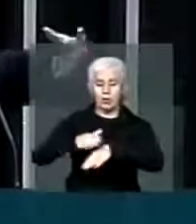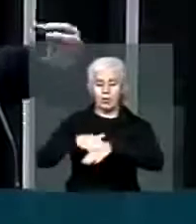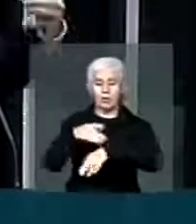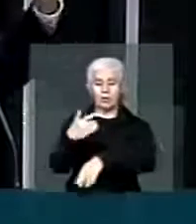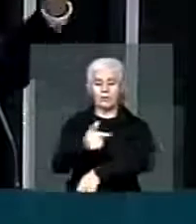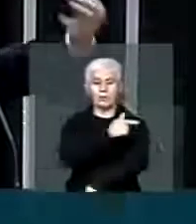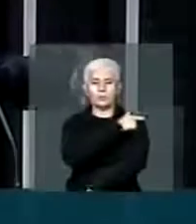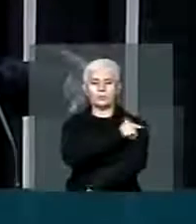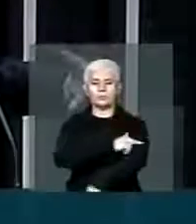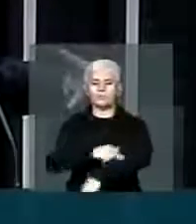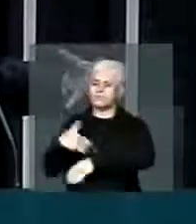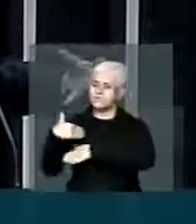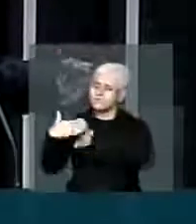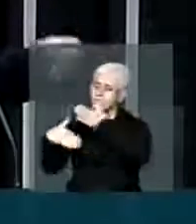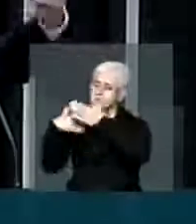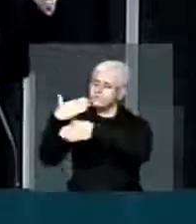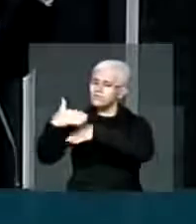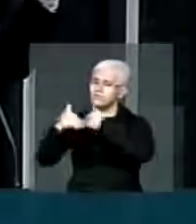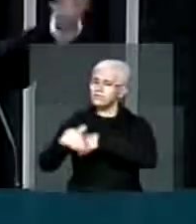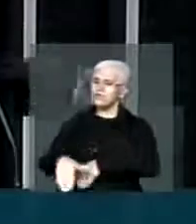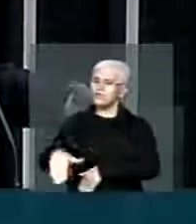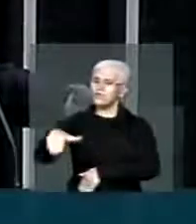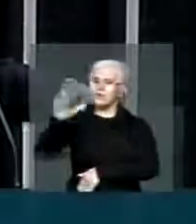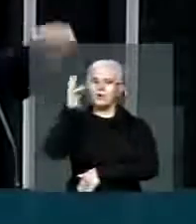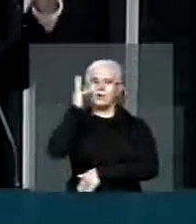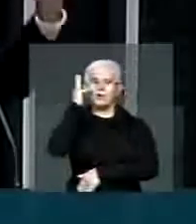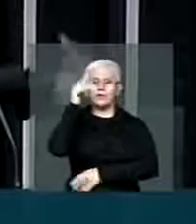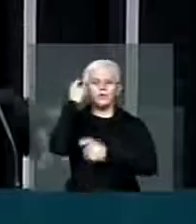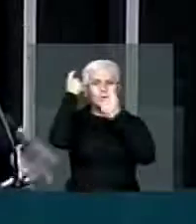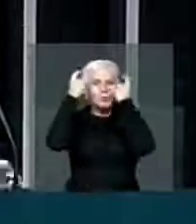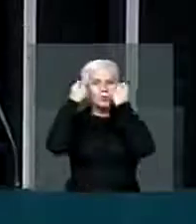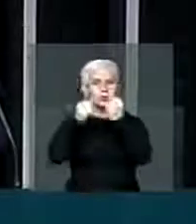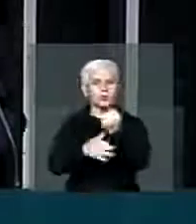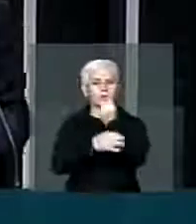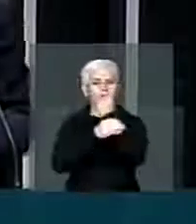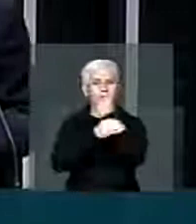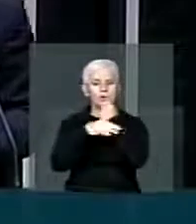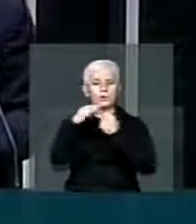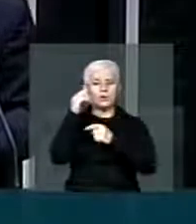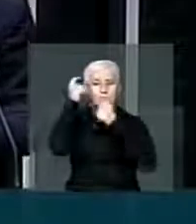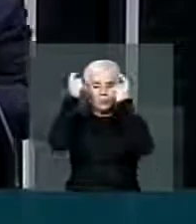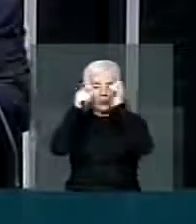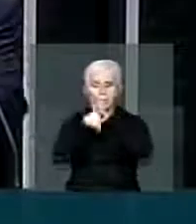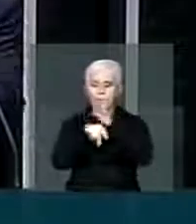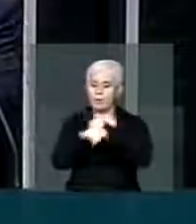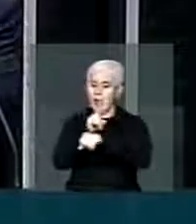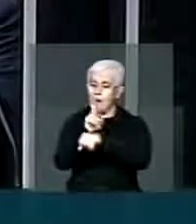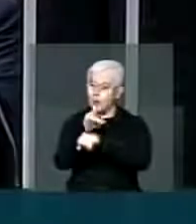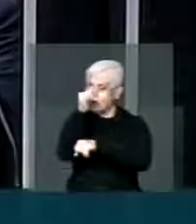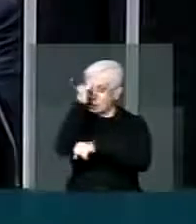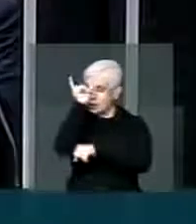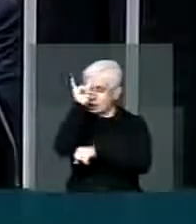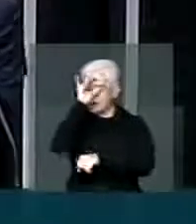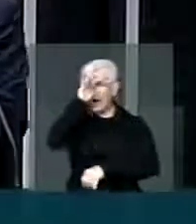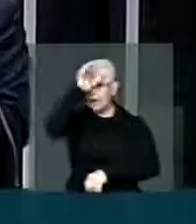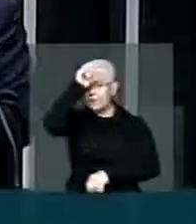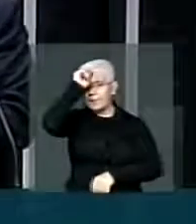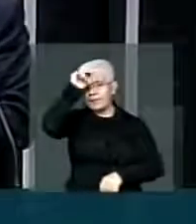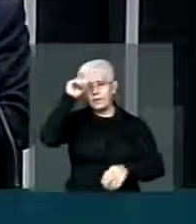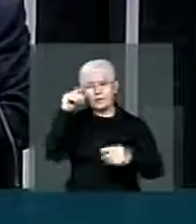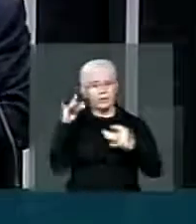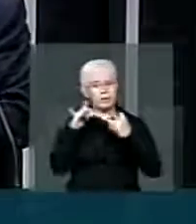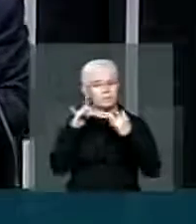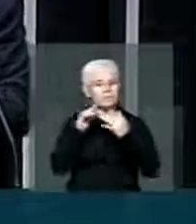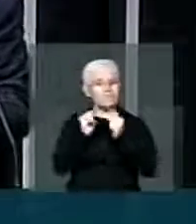formação de preocupação com a segurança, com a prevenção, aprendem a conviver com esta